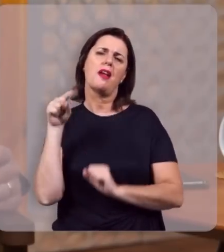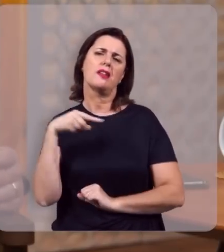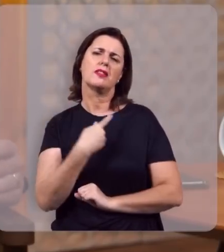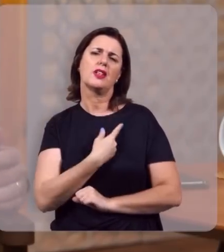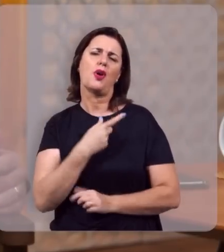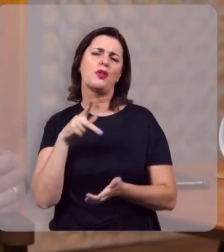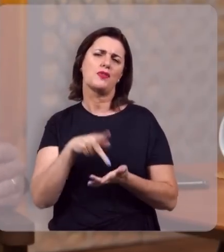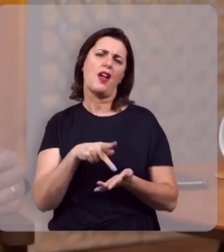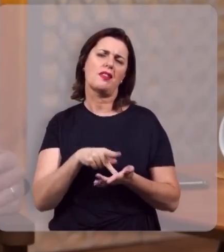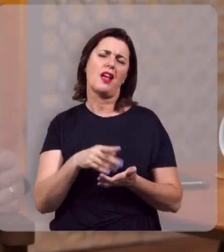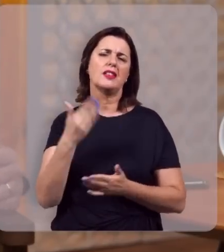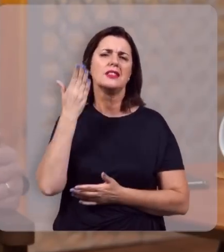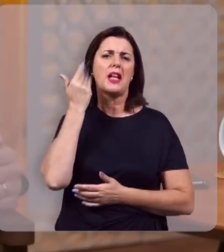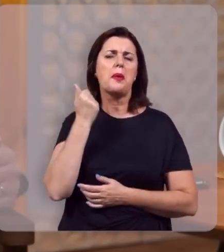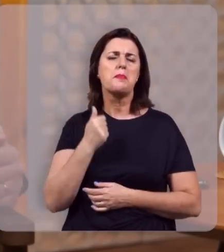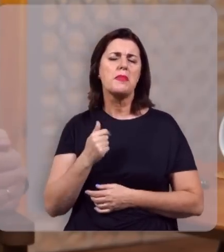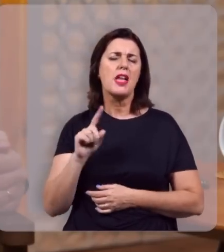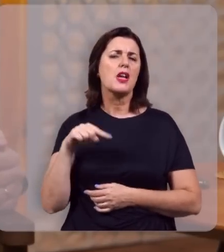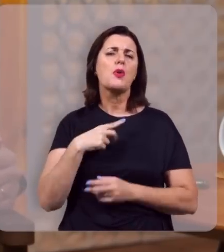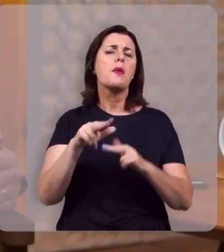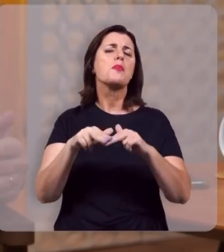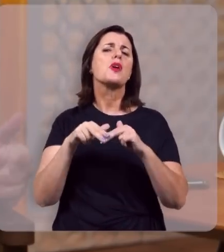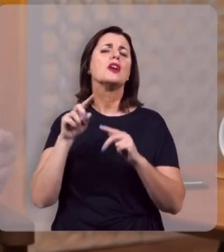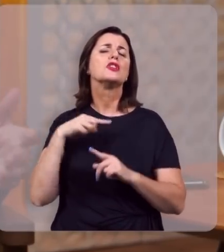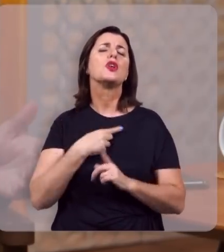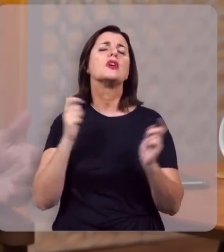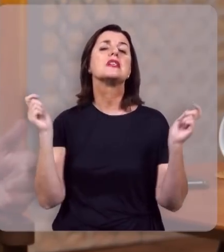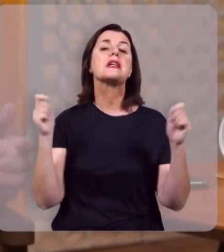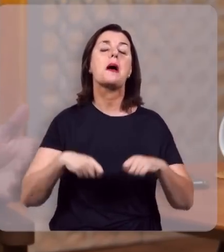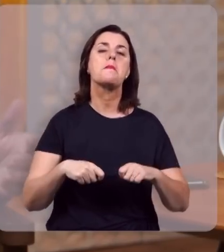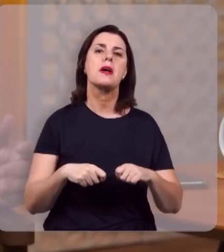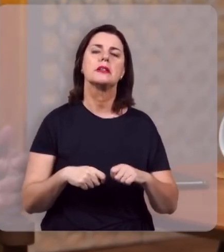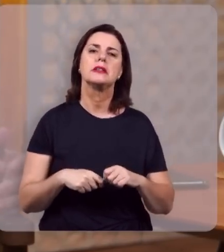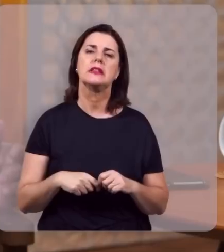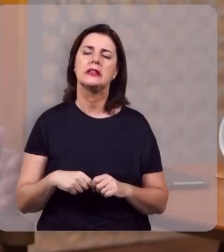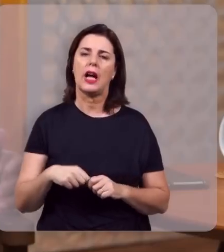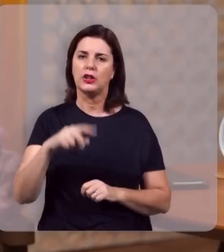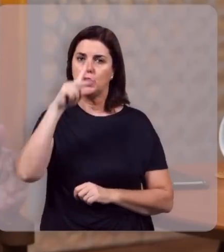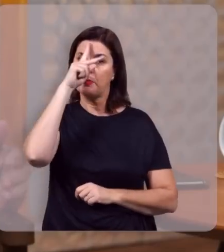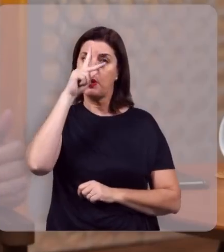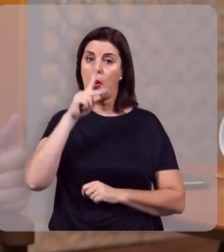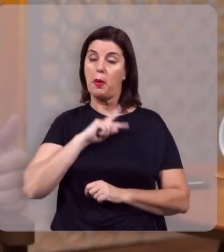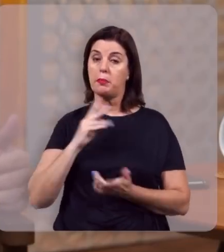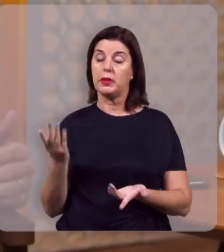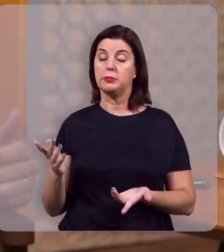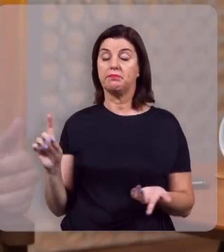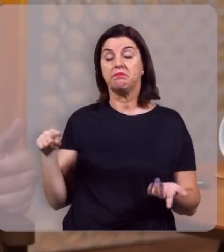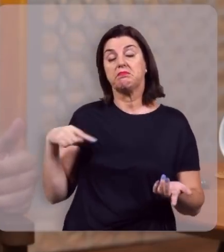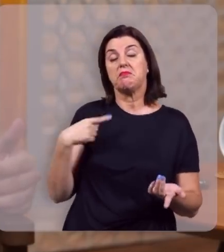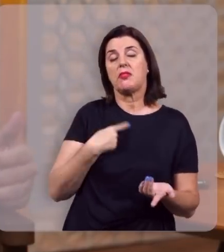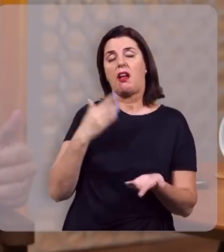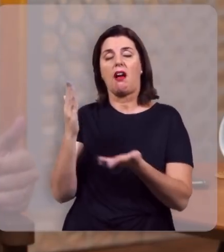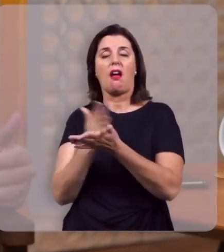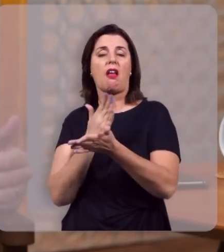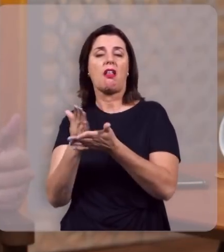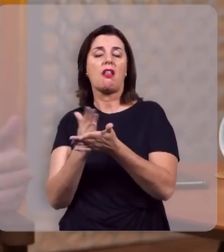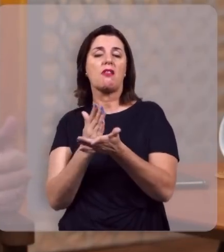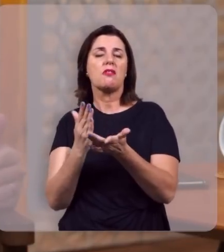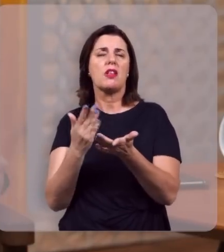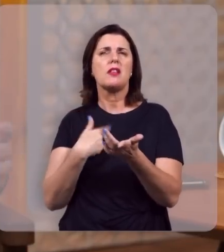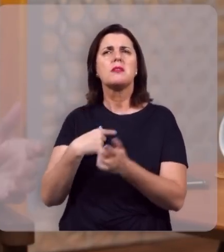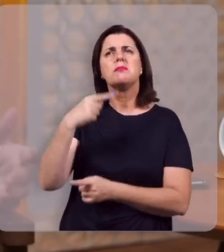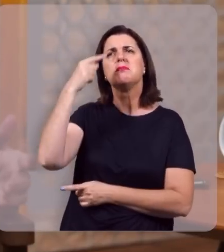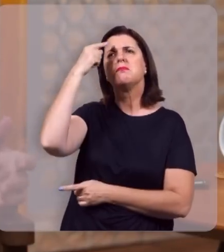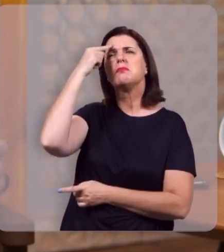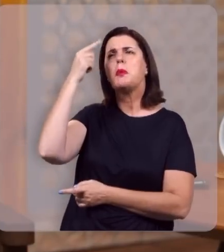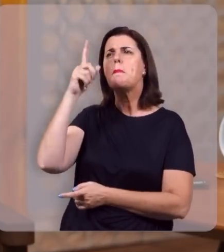pastor Roster, saber que não é pela nossa capacidade, afinal de contas, apesar de muitas vezes nós contarmos a nós